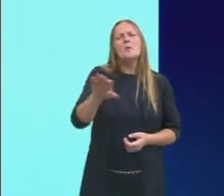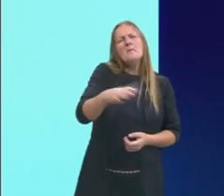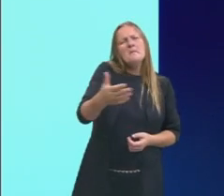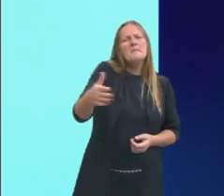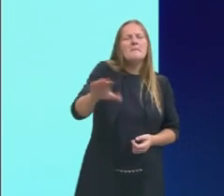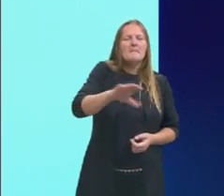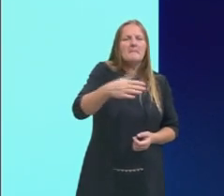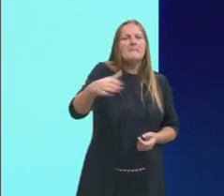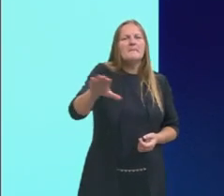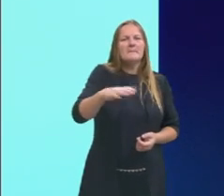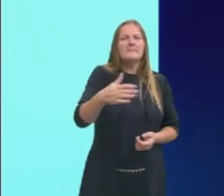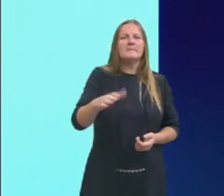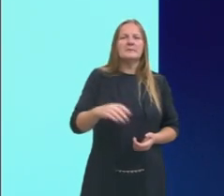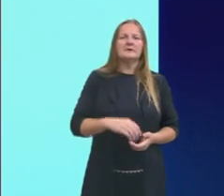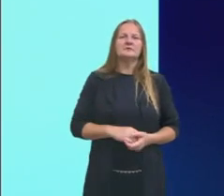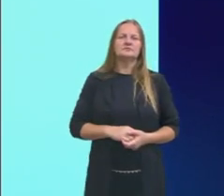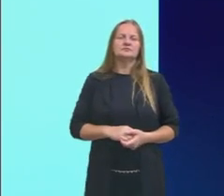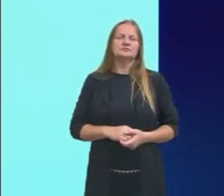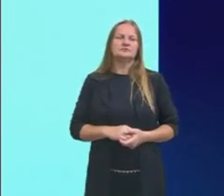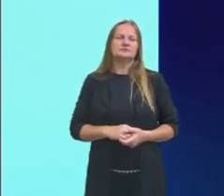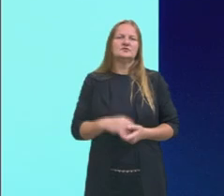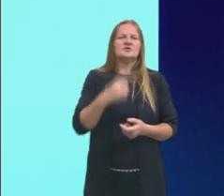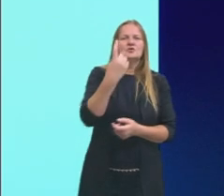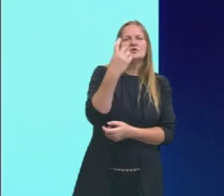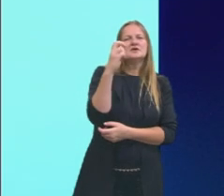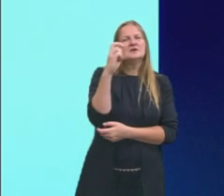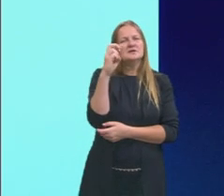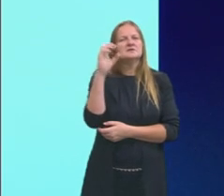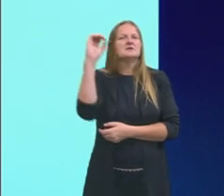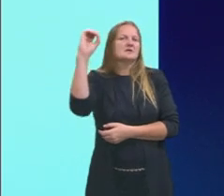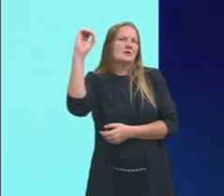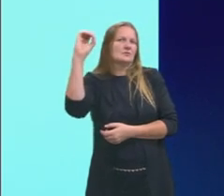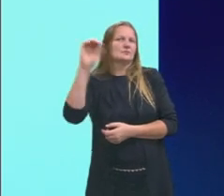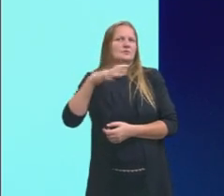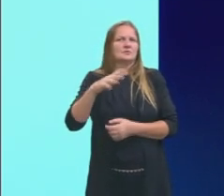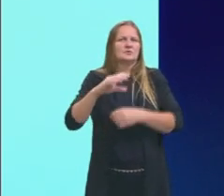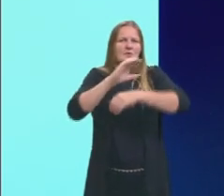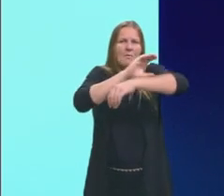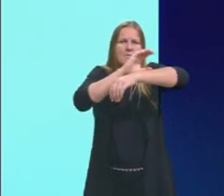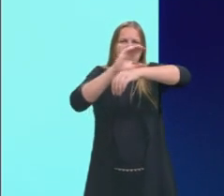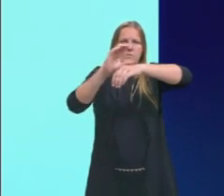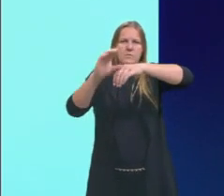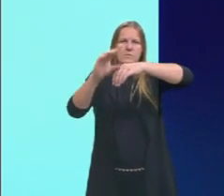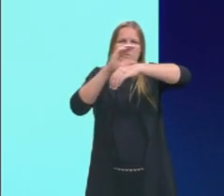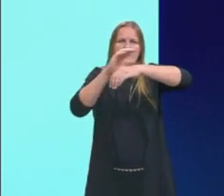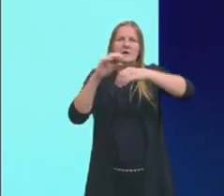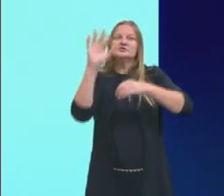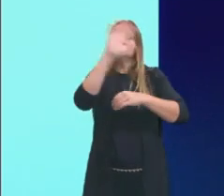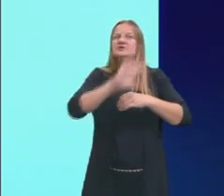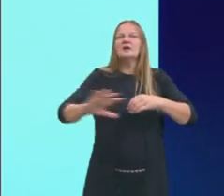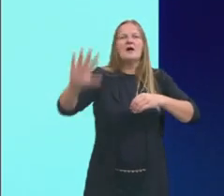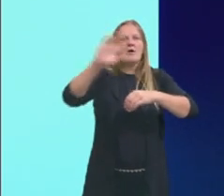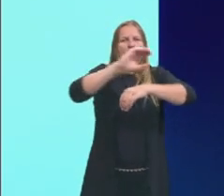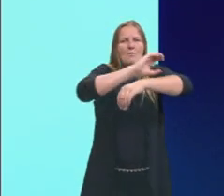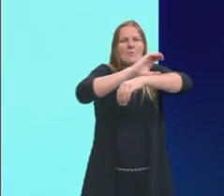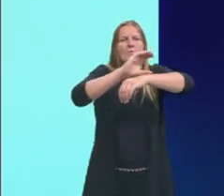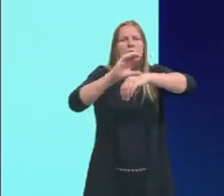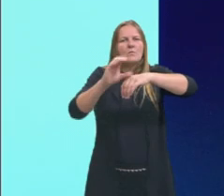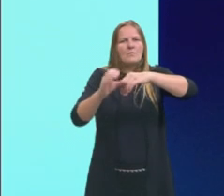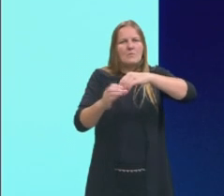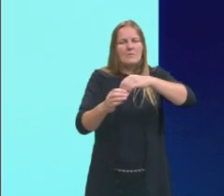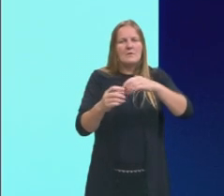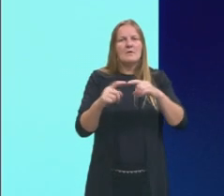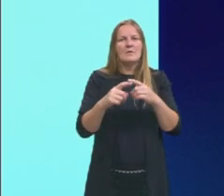média né que nós temos aí é de 15 graus 15 graus de temperatura aí que nós temos a média da crusta agulha